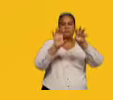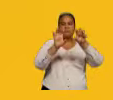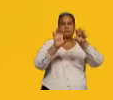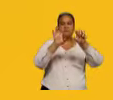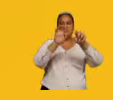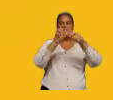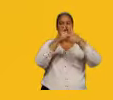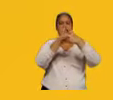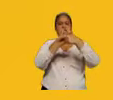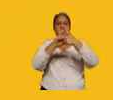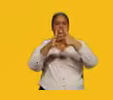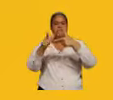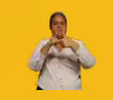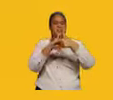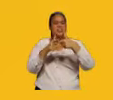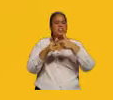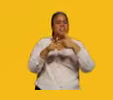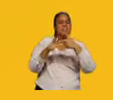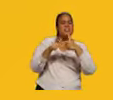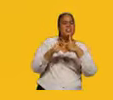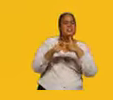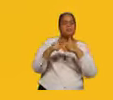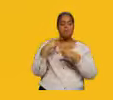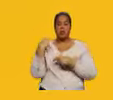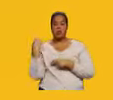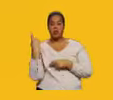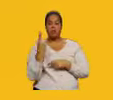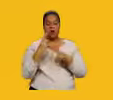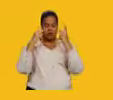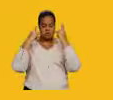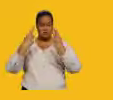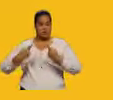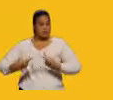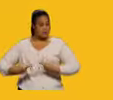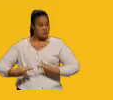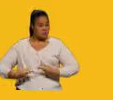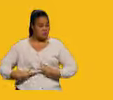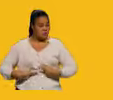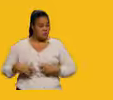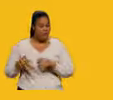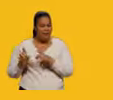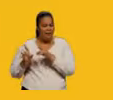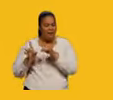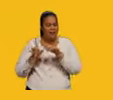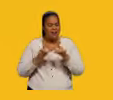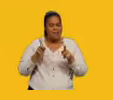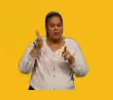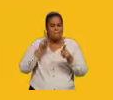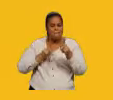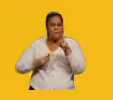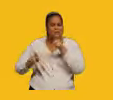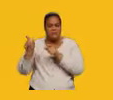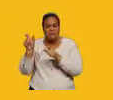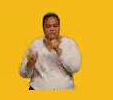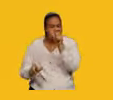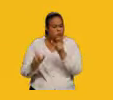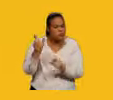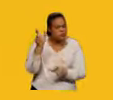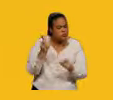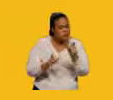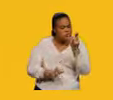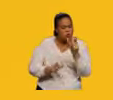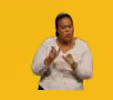pela população de terráqueos ou seja por nós seres humanos cada ser humano se essa divisão fosse